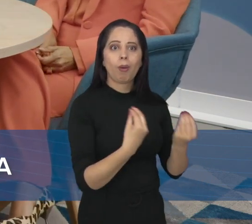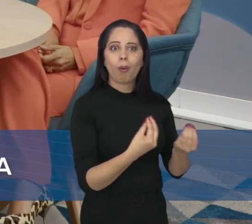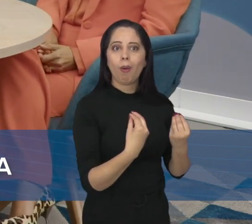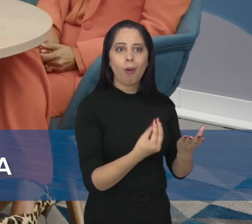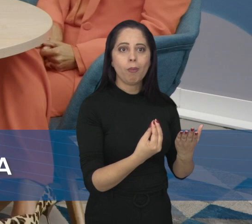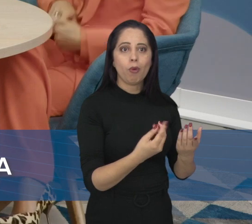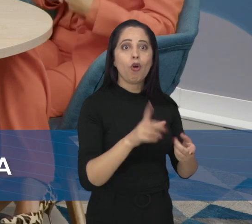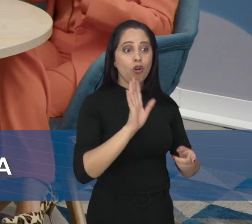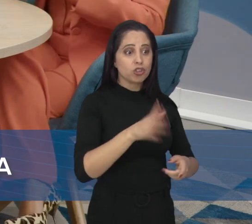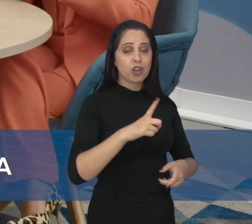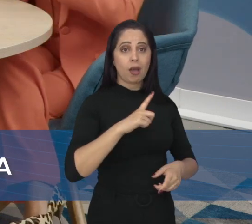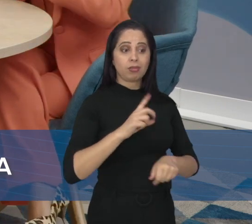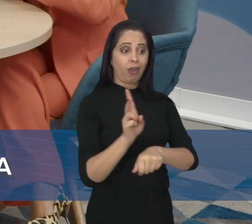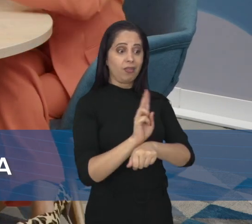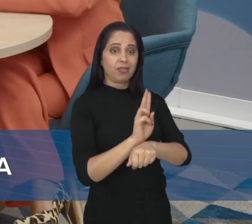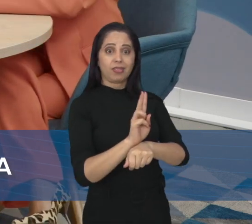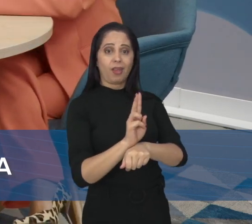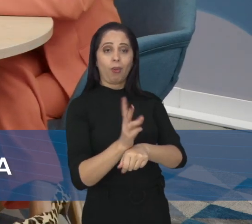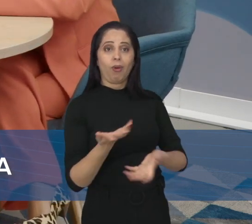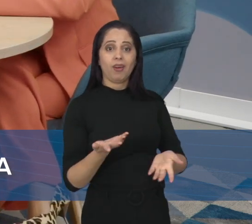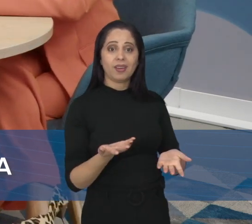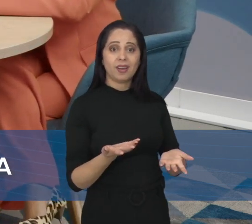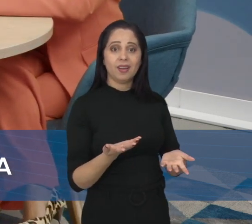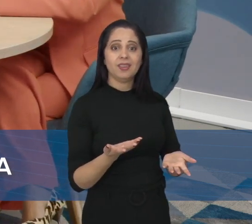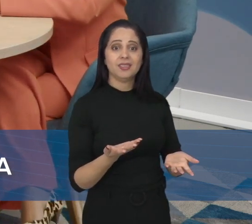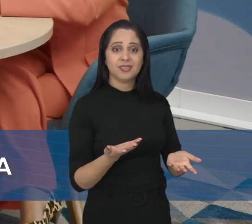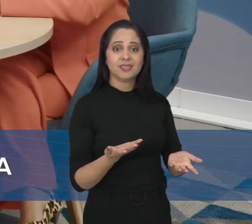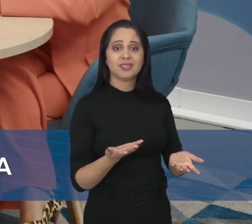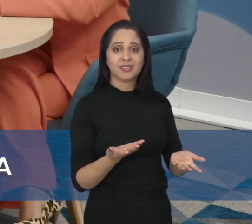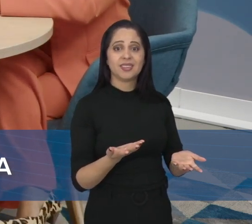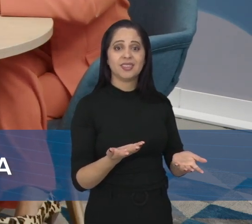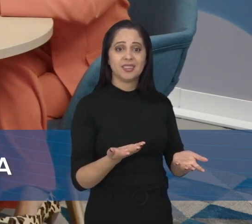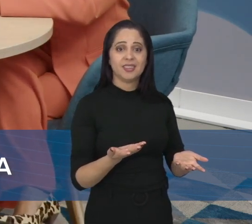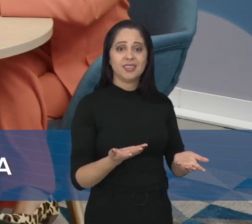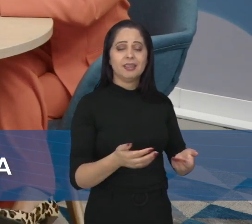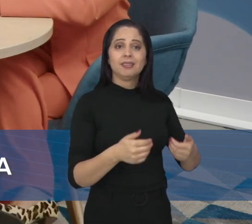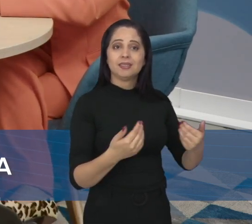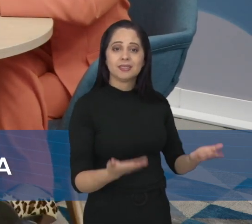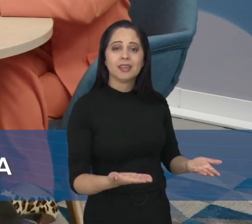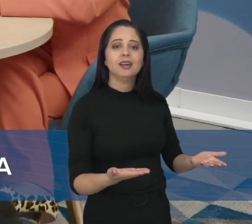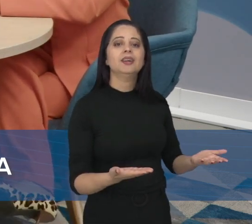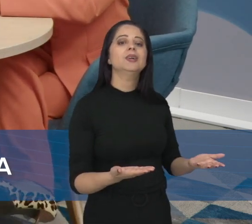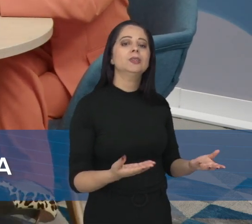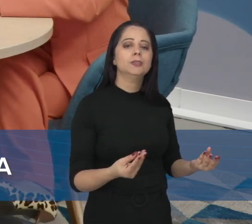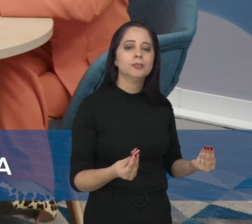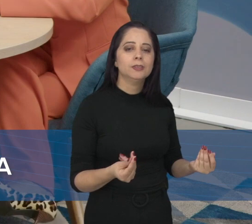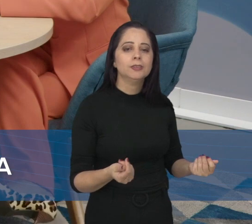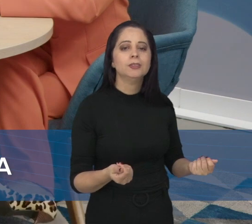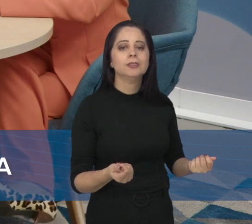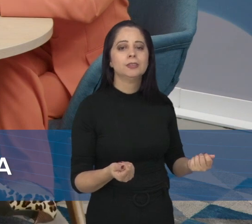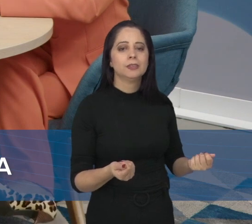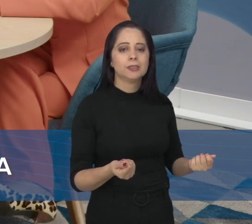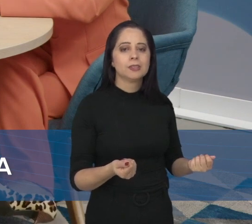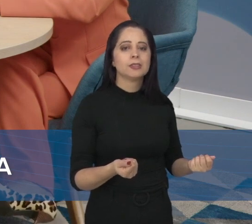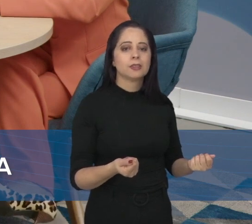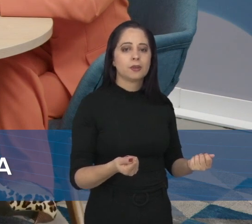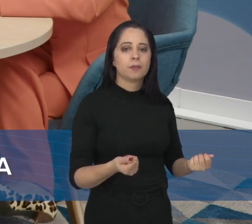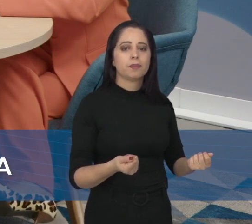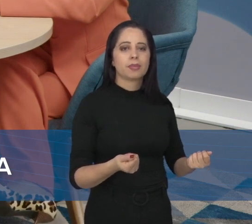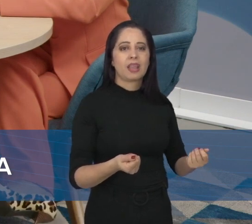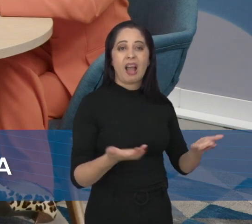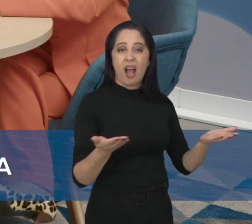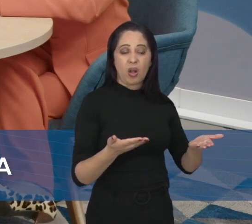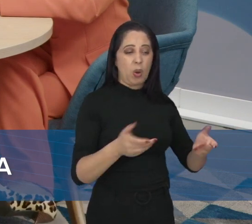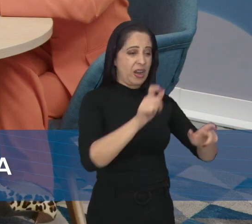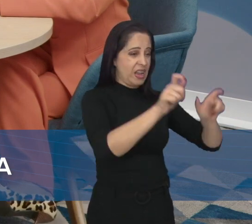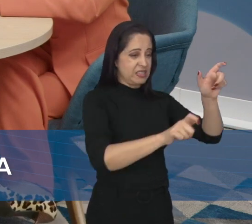Brother. Porque tem câmeras, então só falta no banheiro. Mas as relações estão completamente